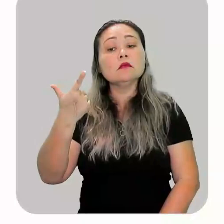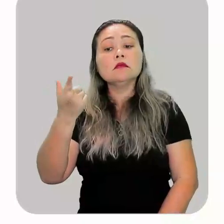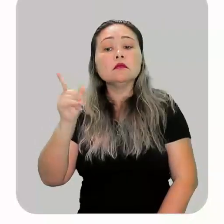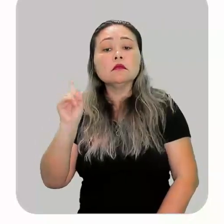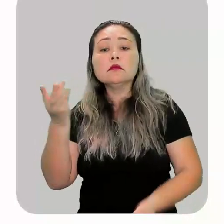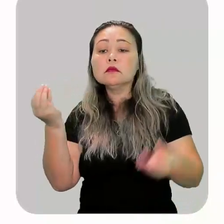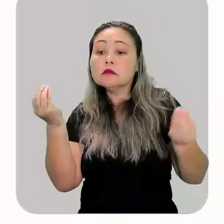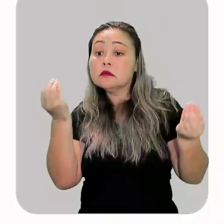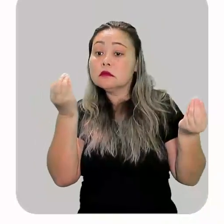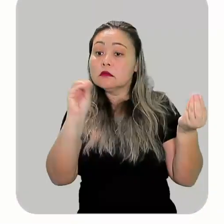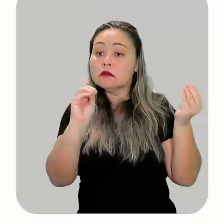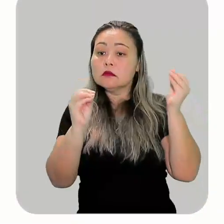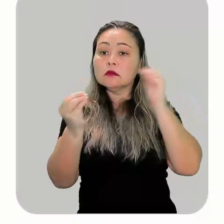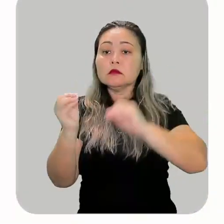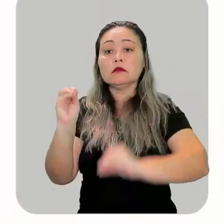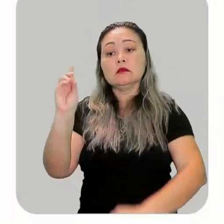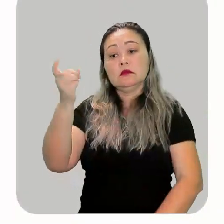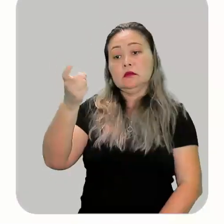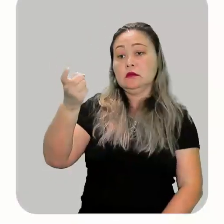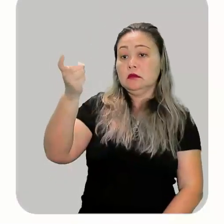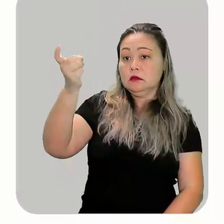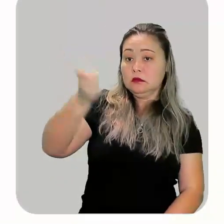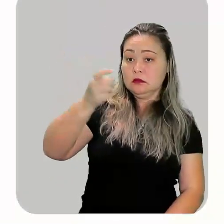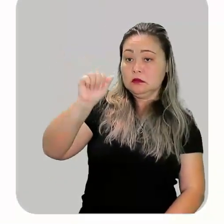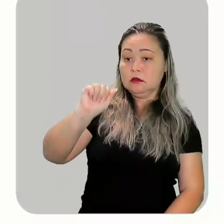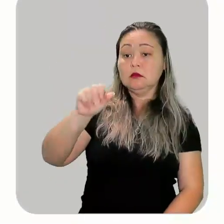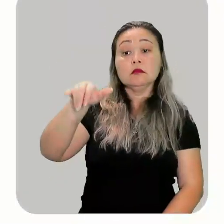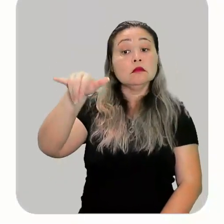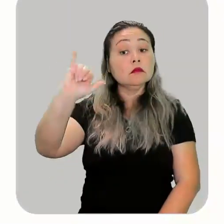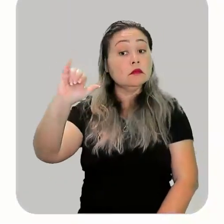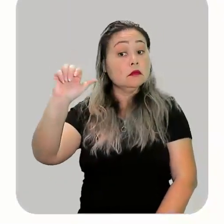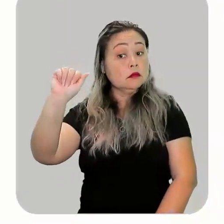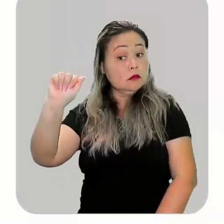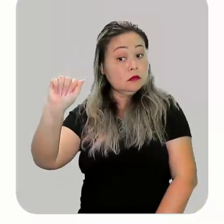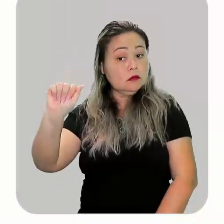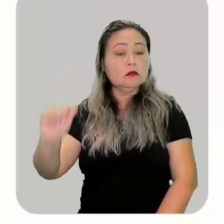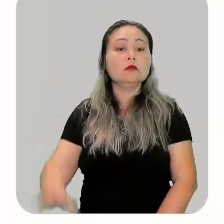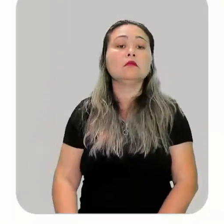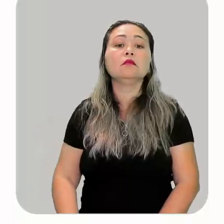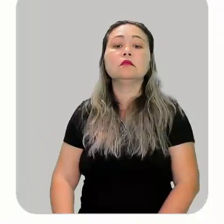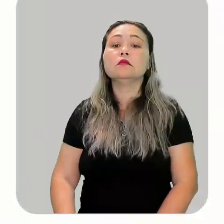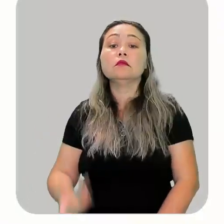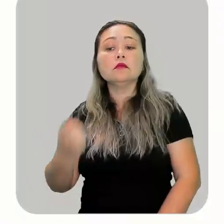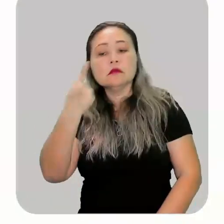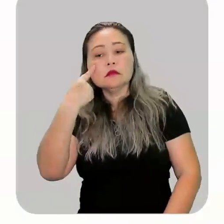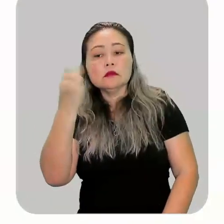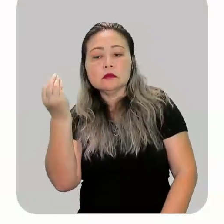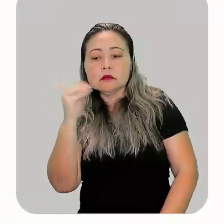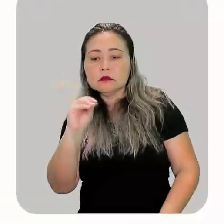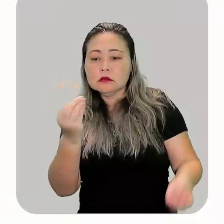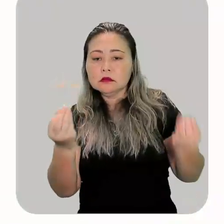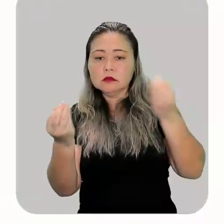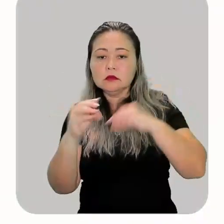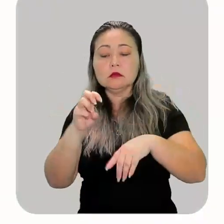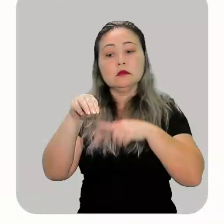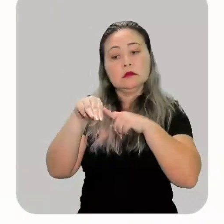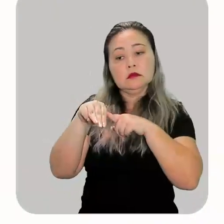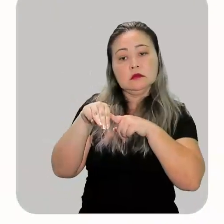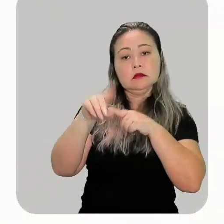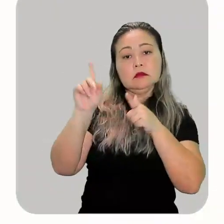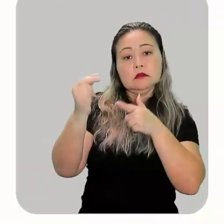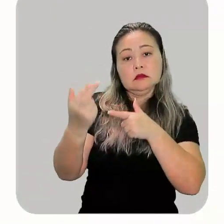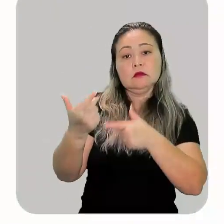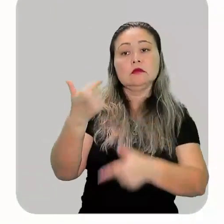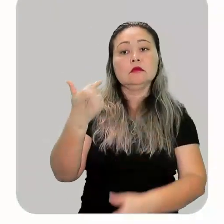apenas substituir, né? Esse aqui é o xa. E esse é o ya. E esse é o ya. Vamos lá, então. E o nosso m vale